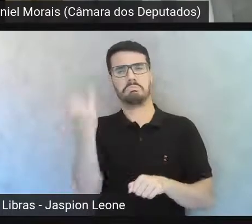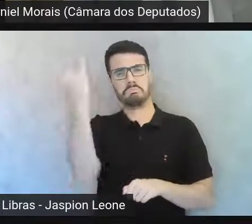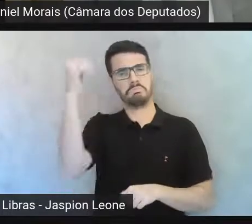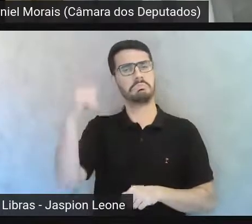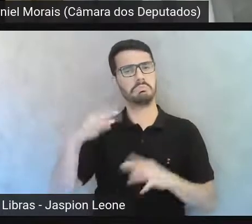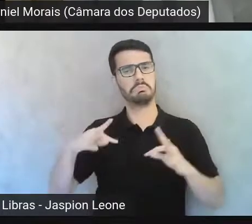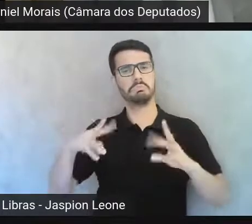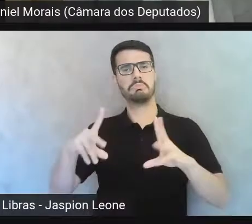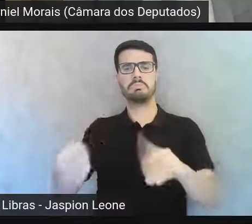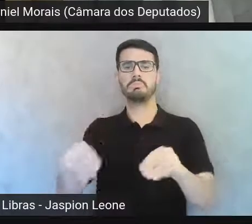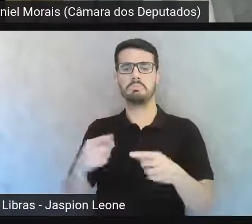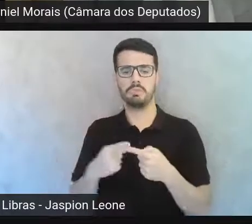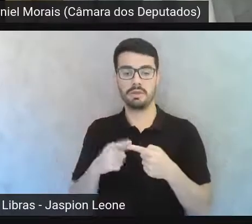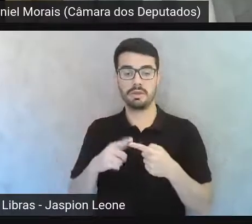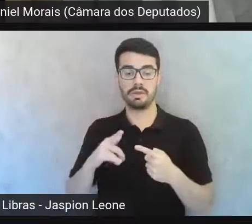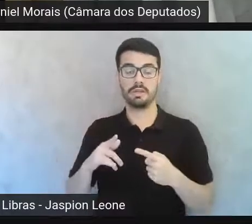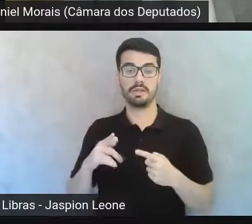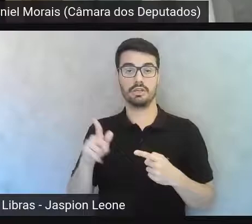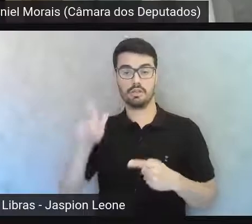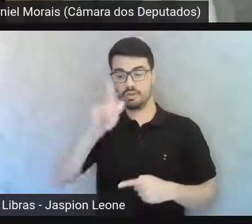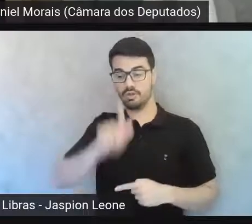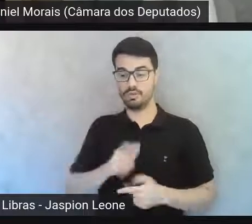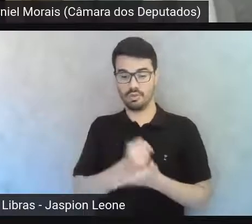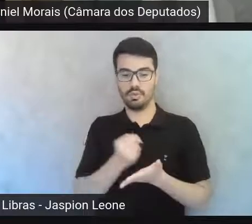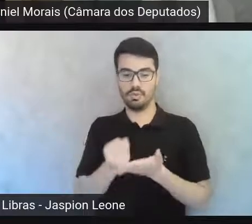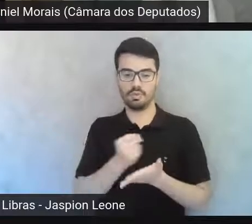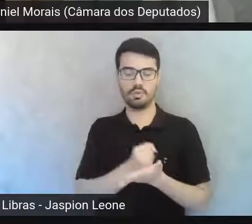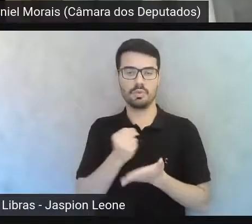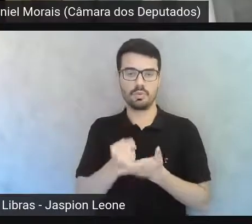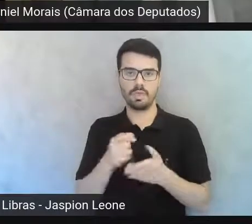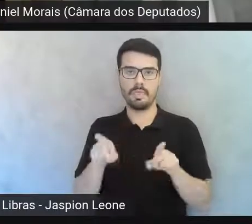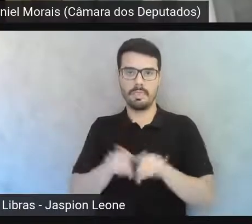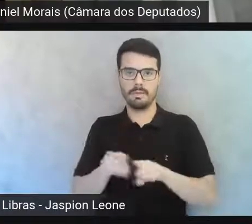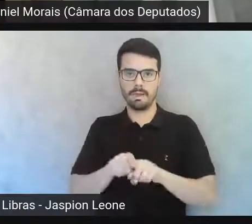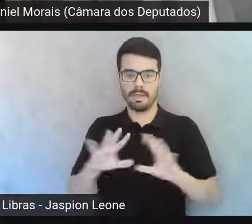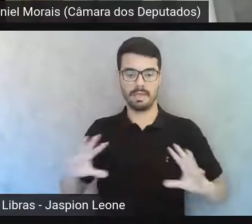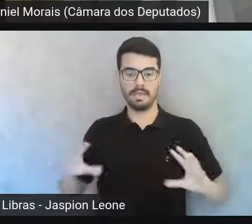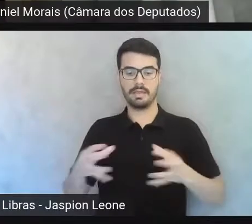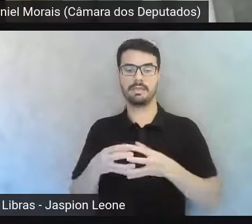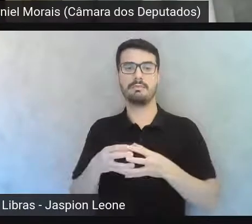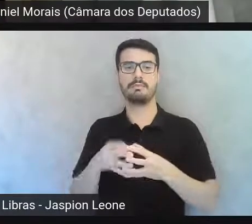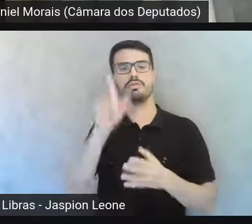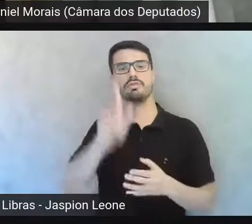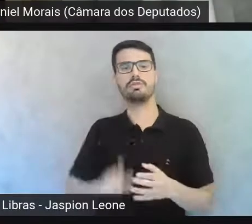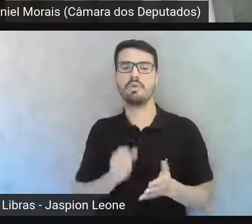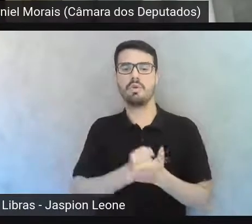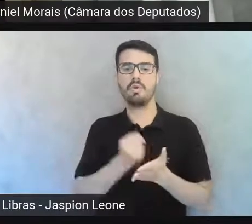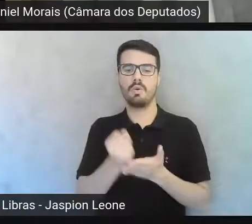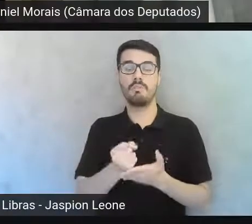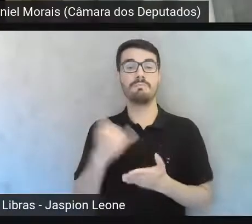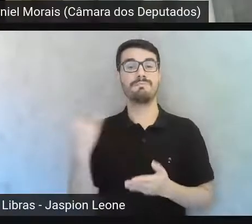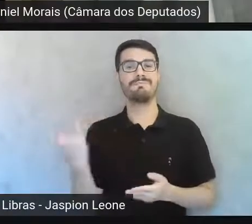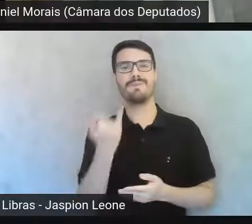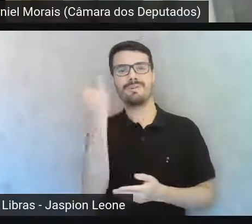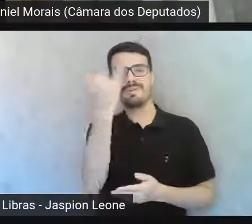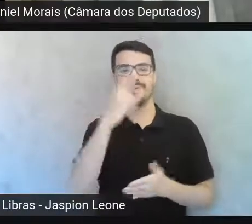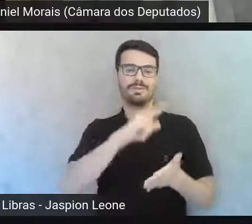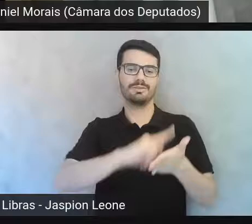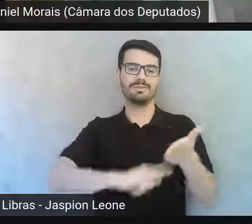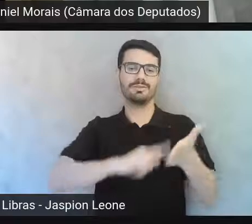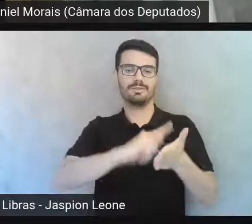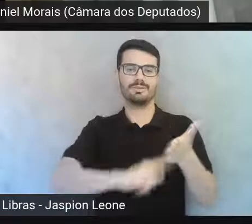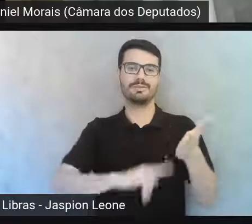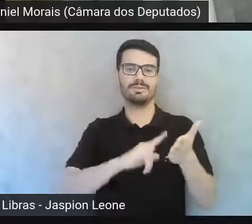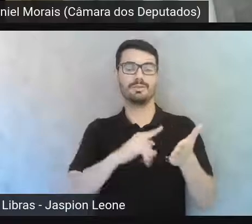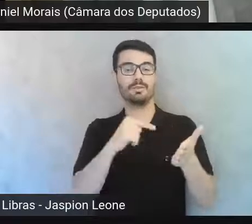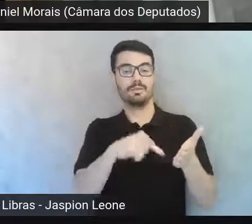que é gestor de contrato e equipe de gestão de contrato, é a importância da documentação das ações.